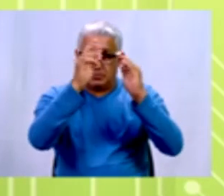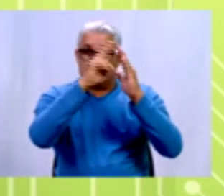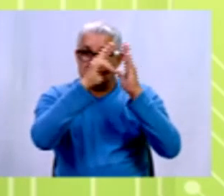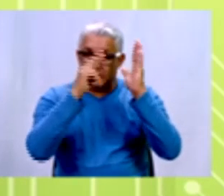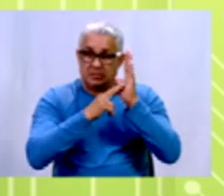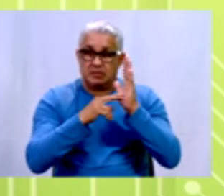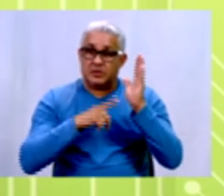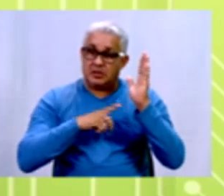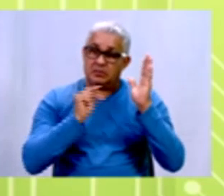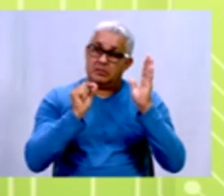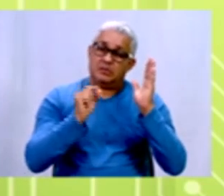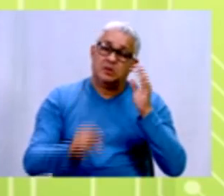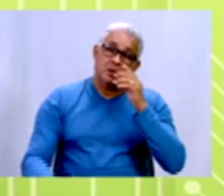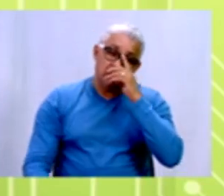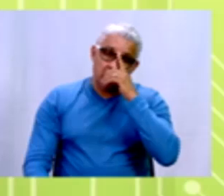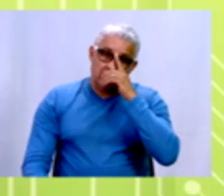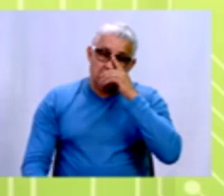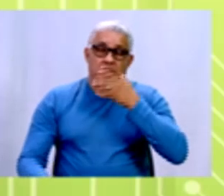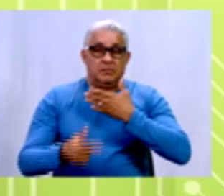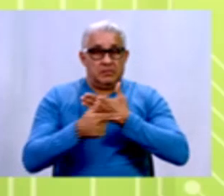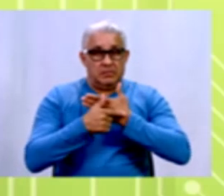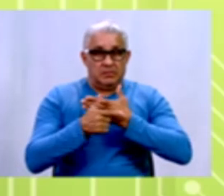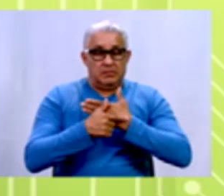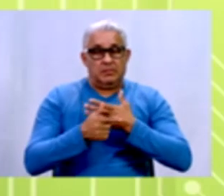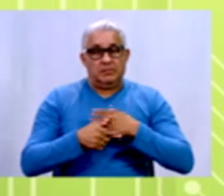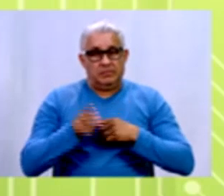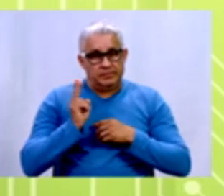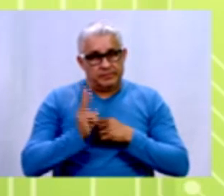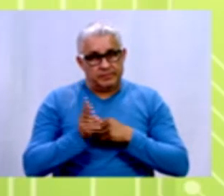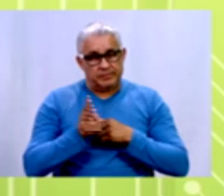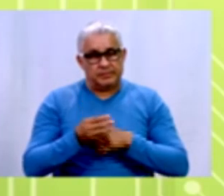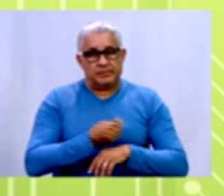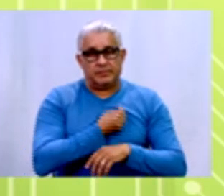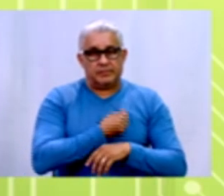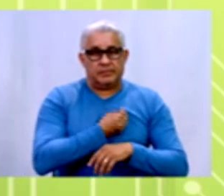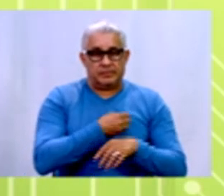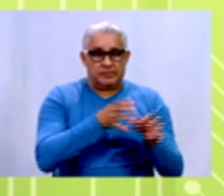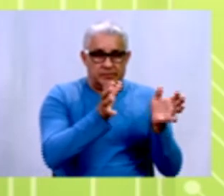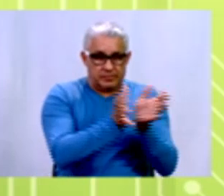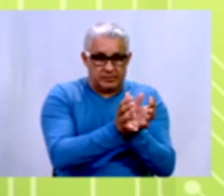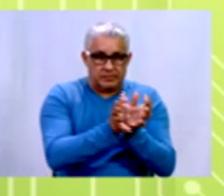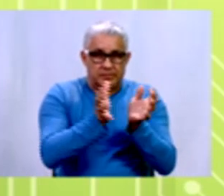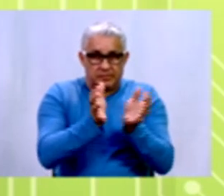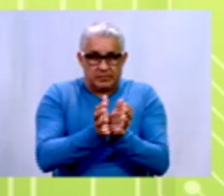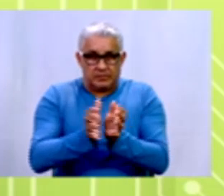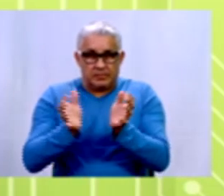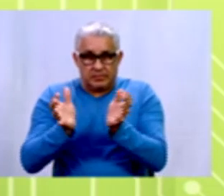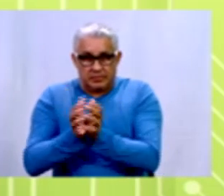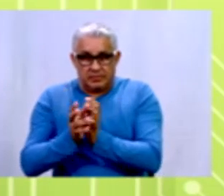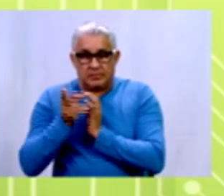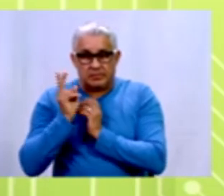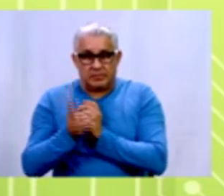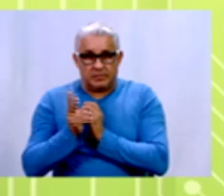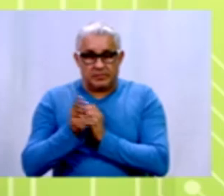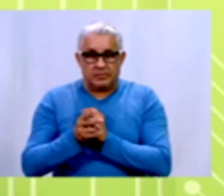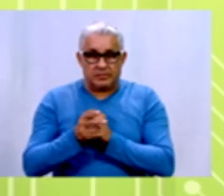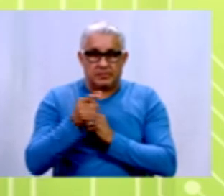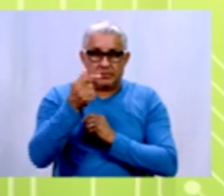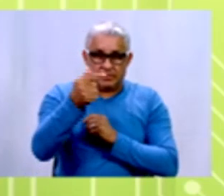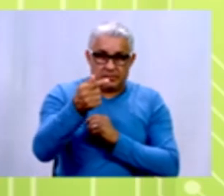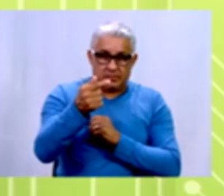efetivamente os papéis sempre presentes nos times e os times sempre de 7